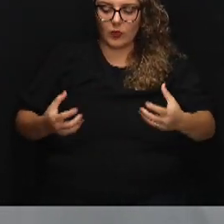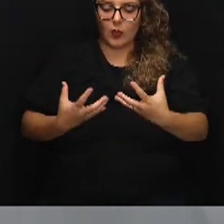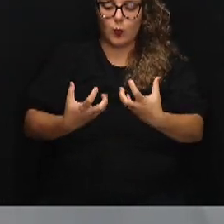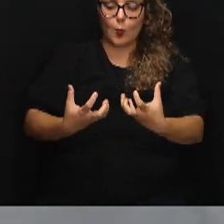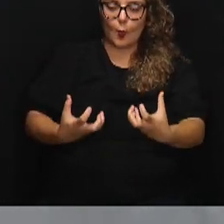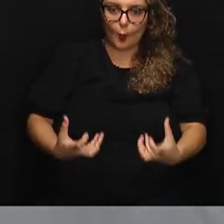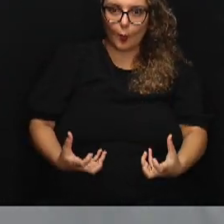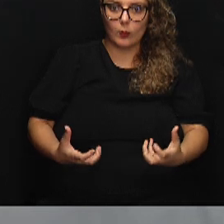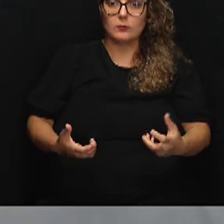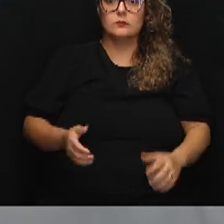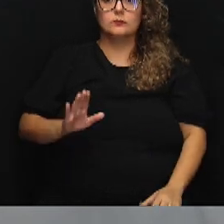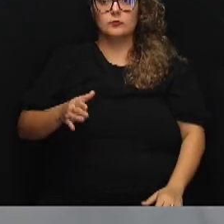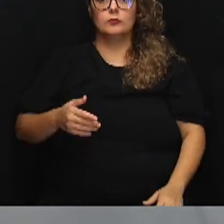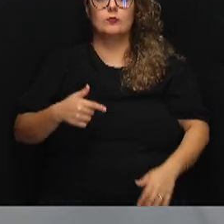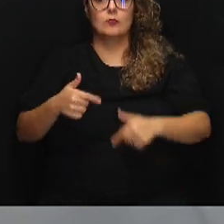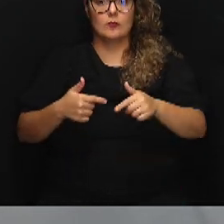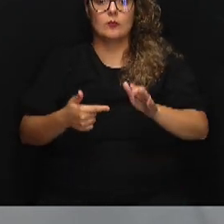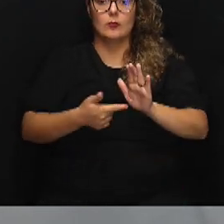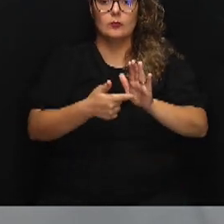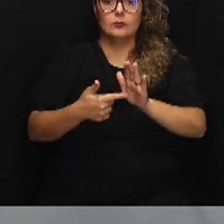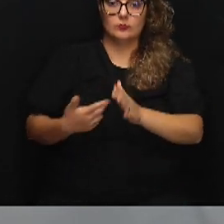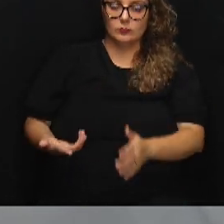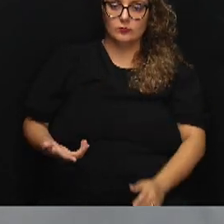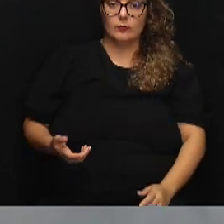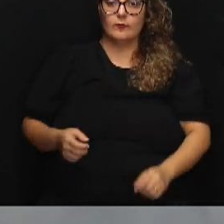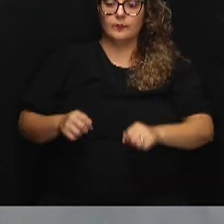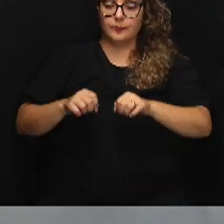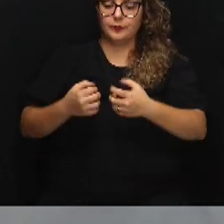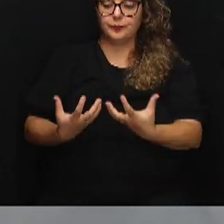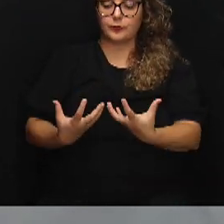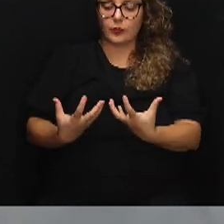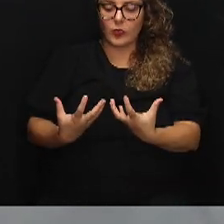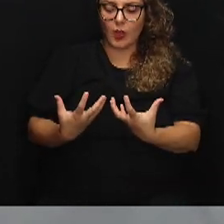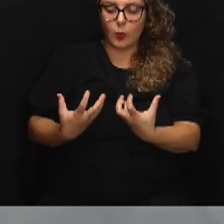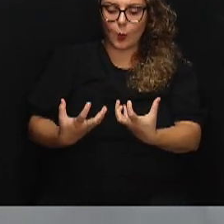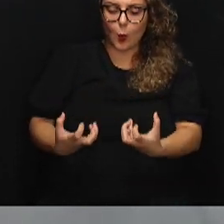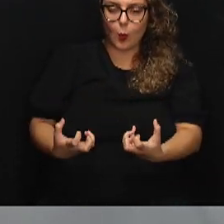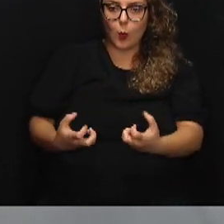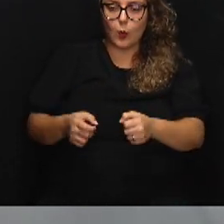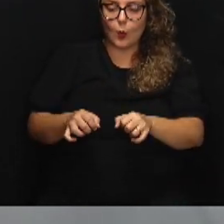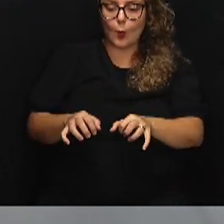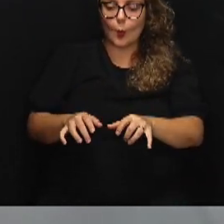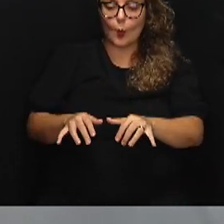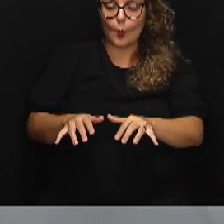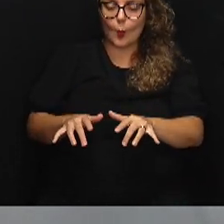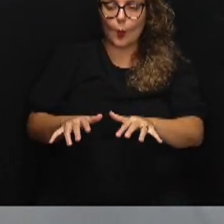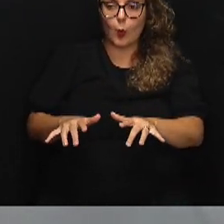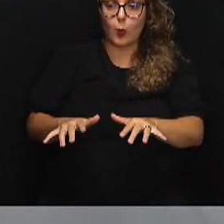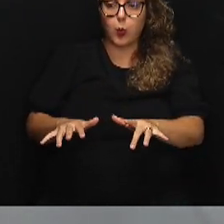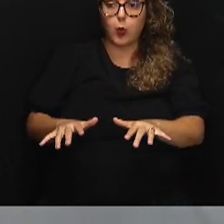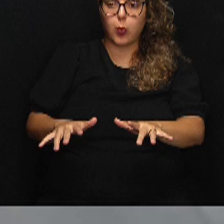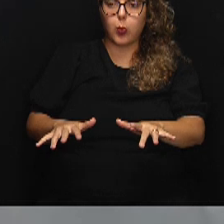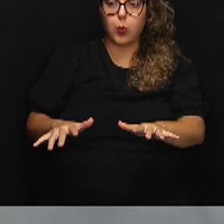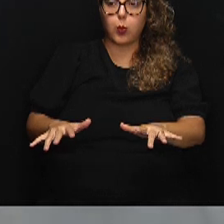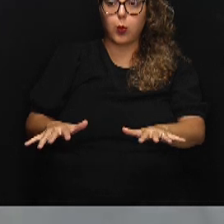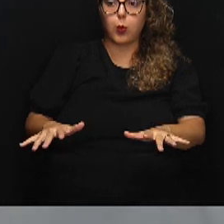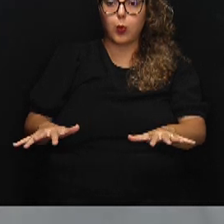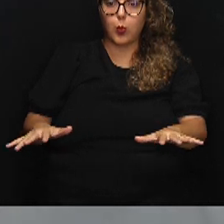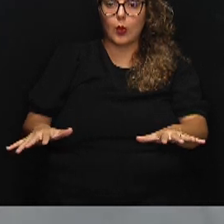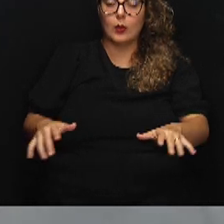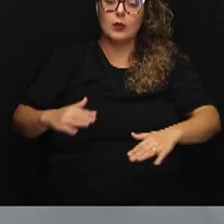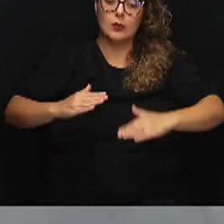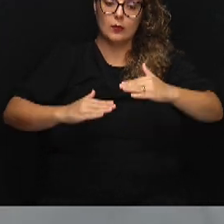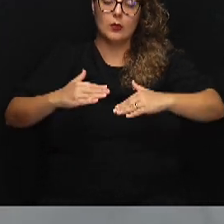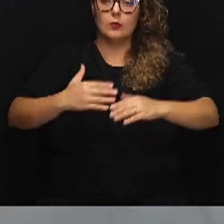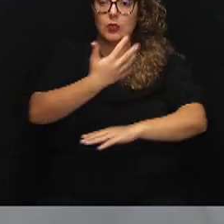solo e liberação muito mais lenta, que melhora o balanço da água na natureza, tá?